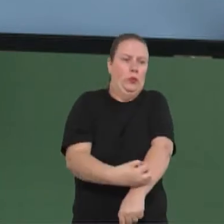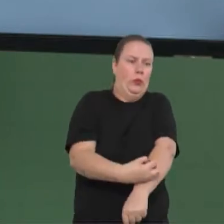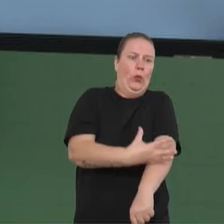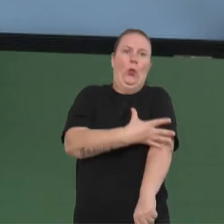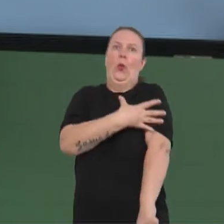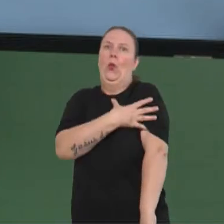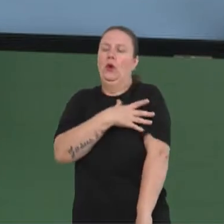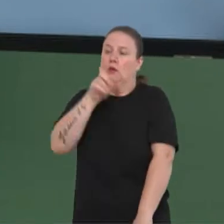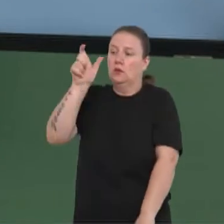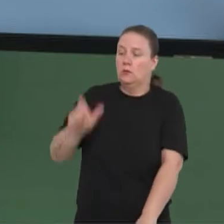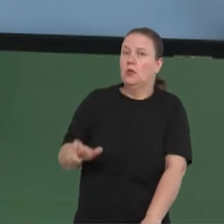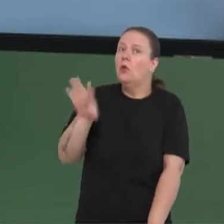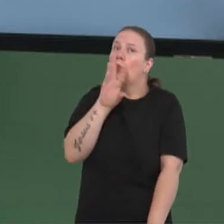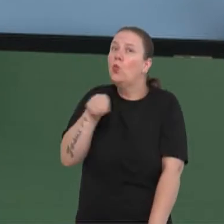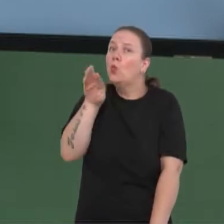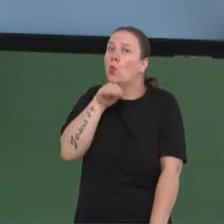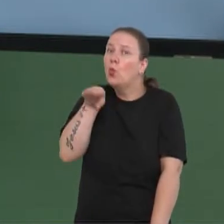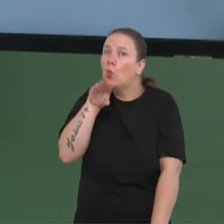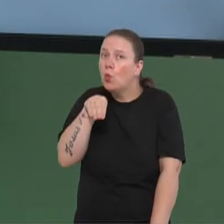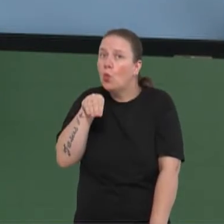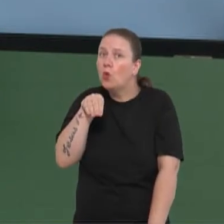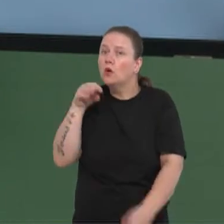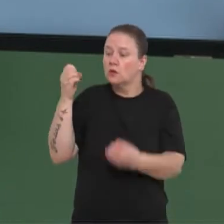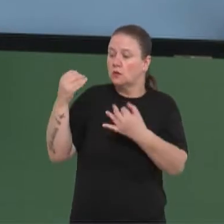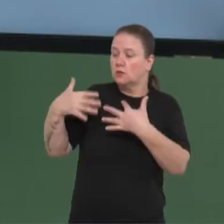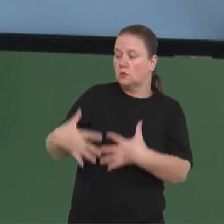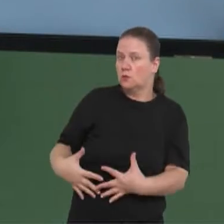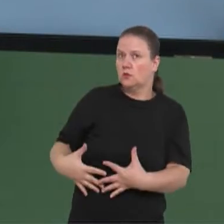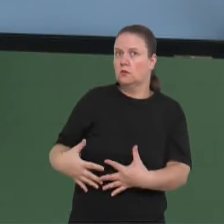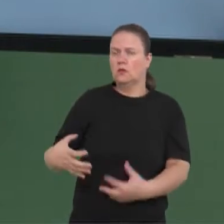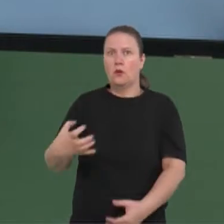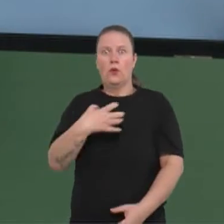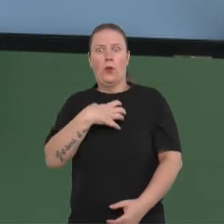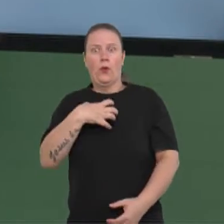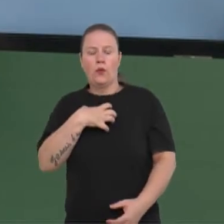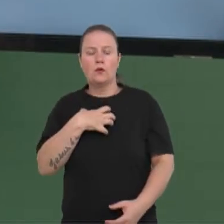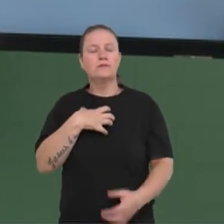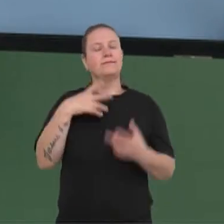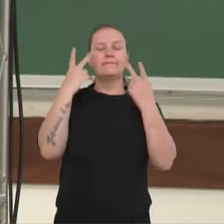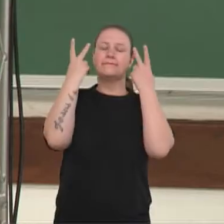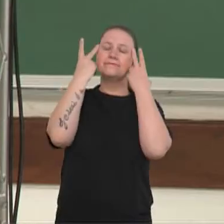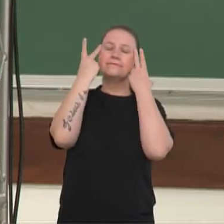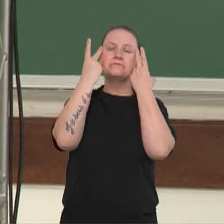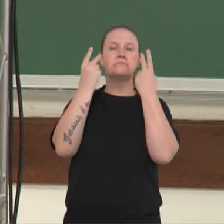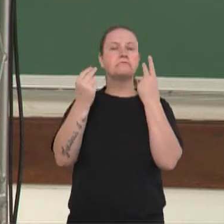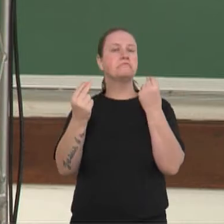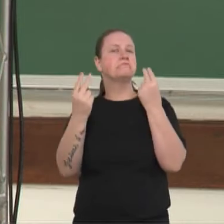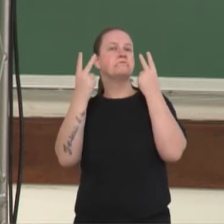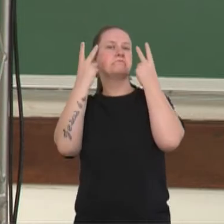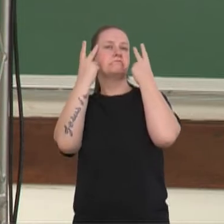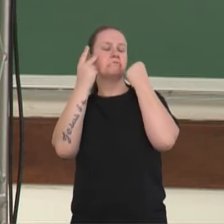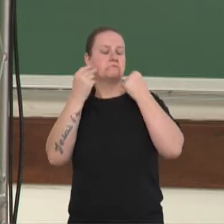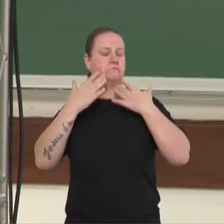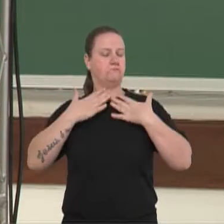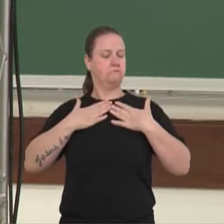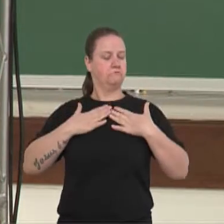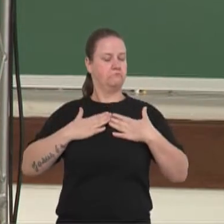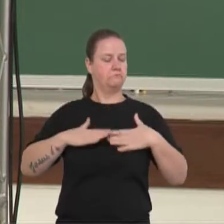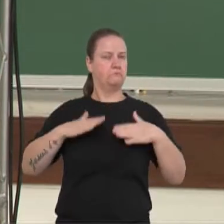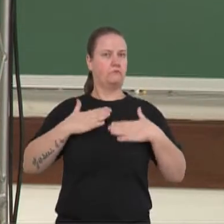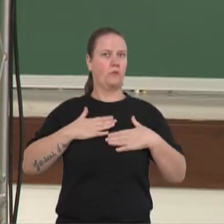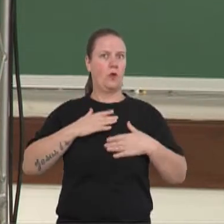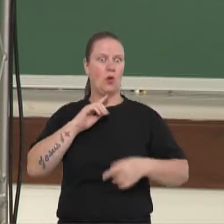locutor, tá? O momento em que ele está falando num tom natural, o momento em que ele elevou o tom, o momento